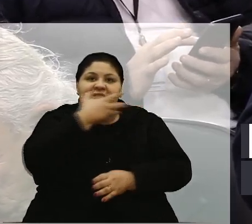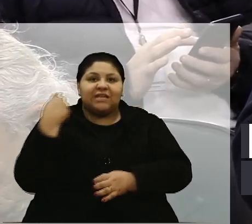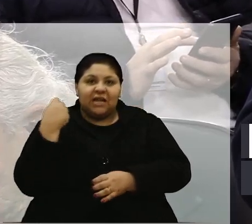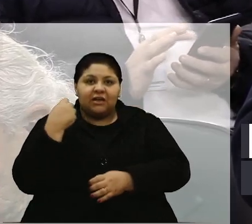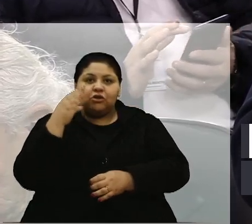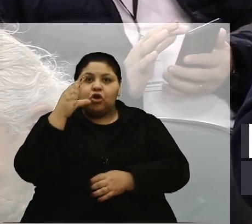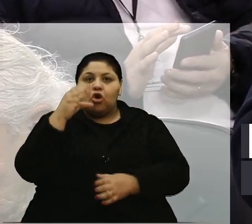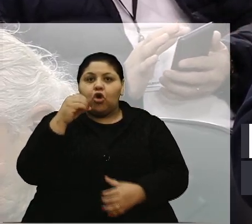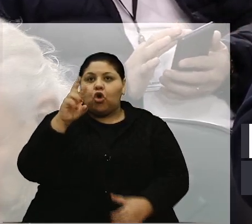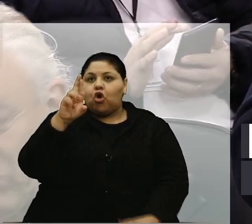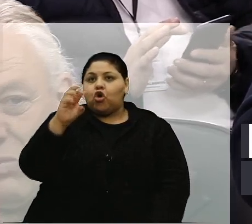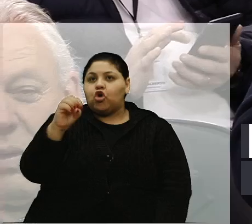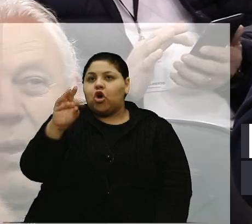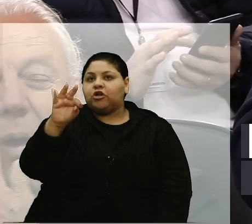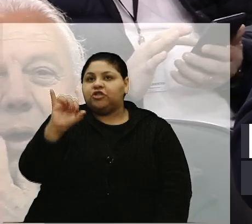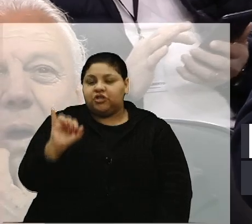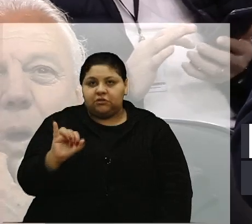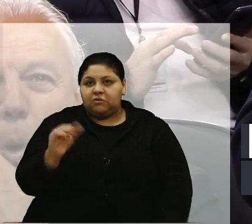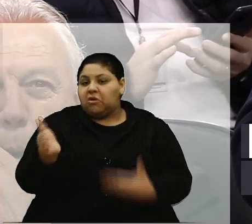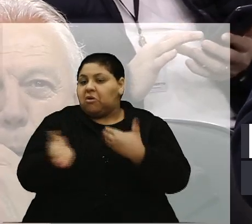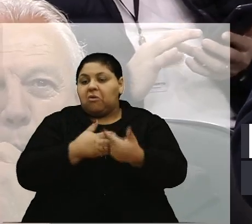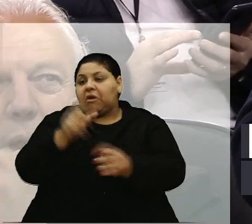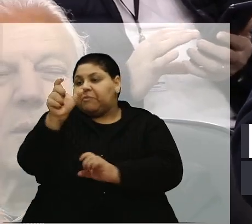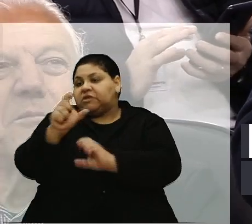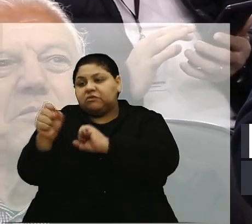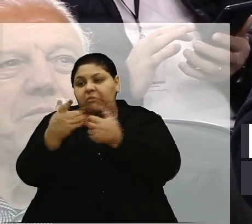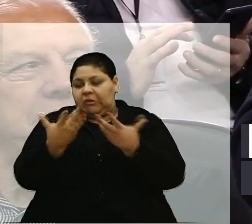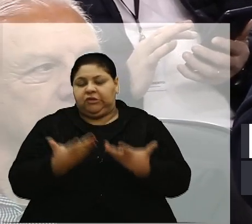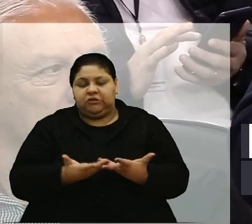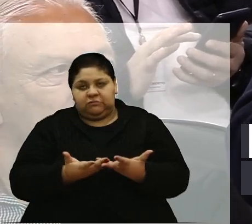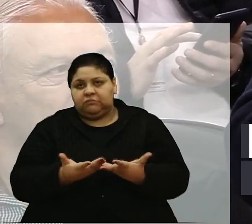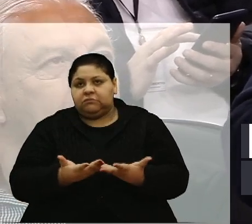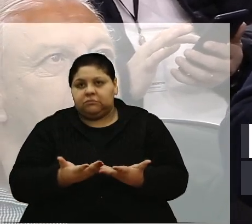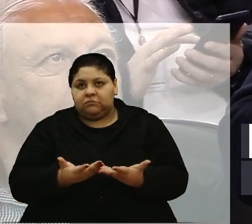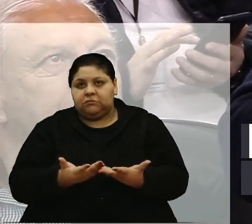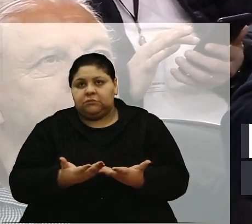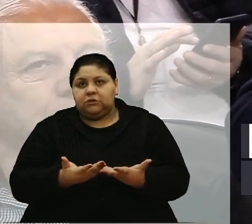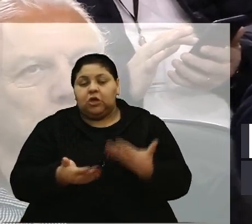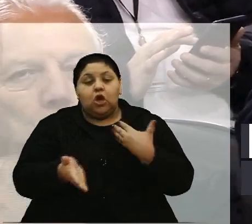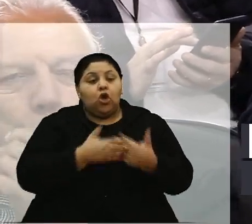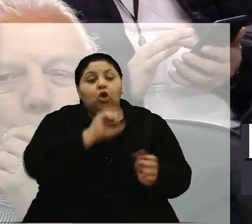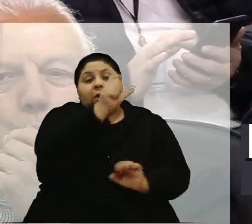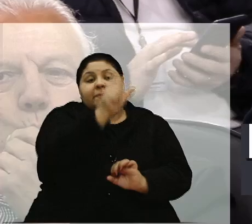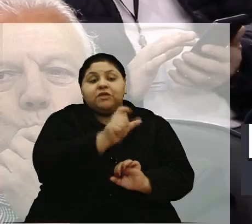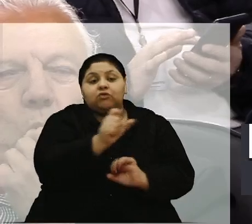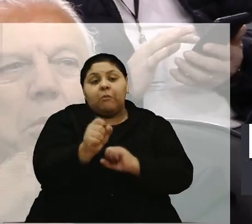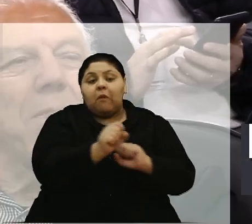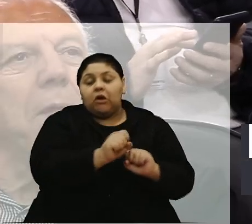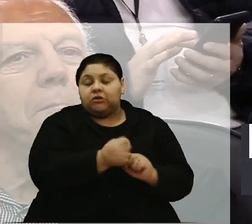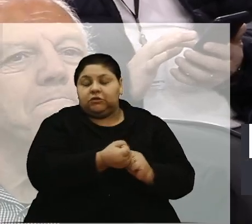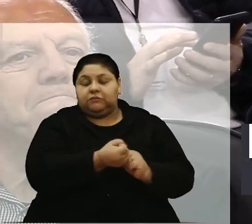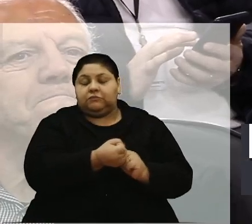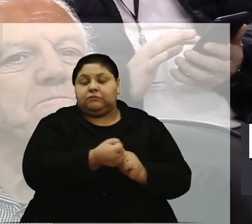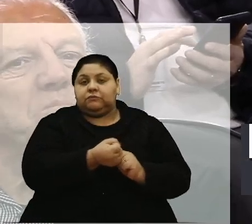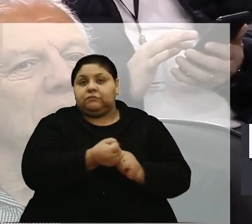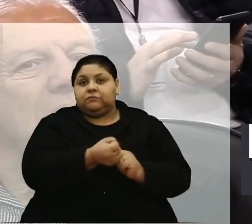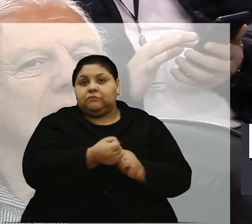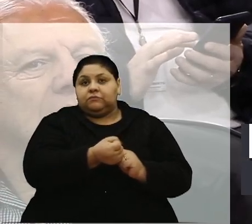corote. Qualquer pessoa pode. Qualquer pessoa pode